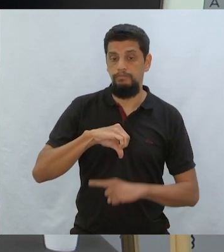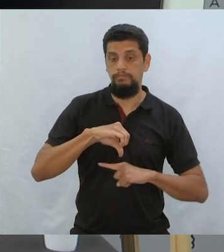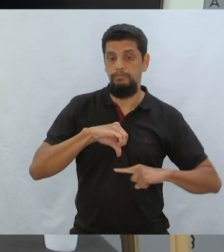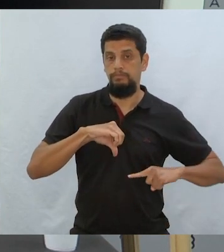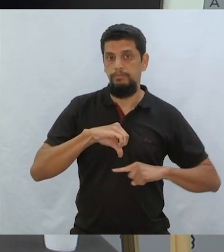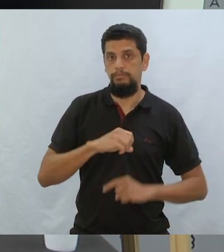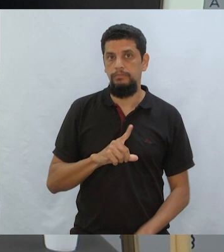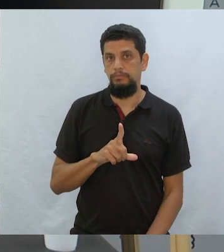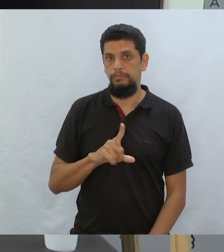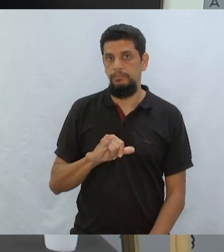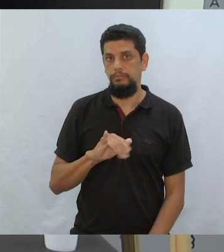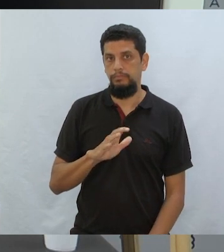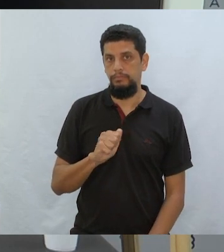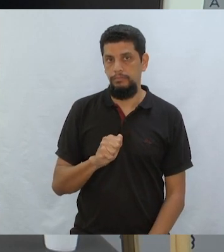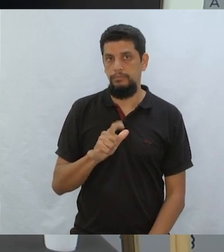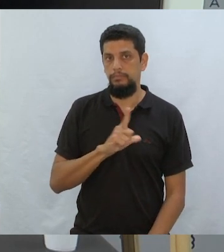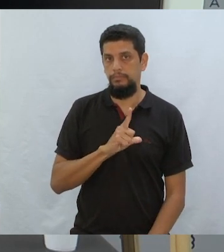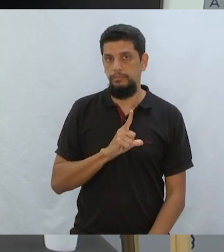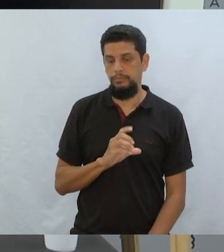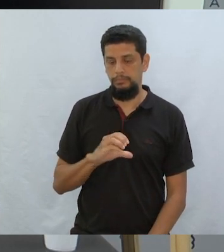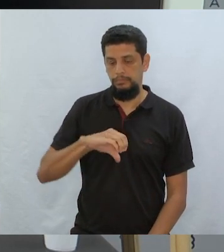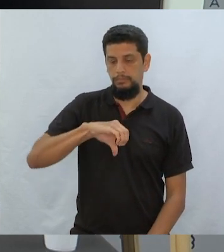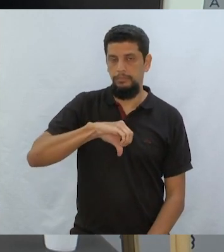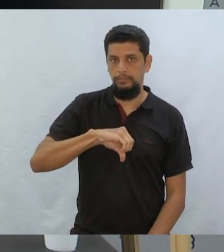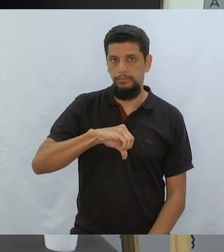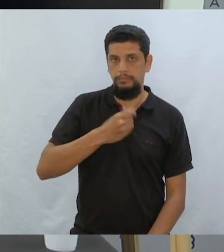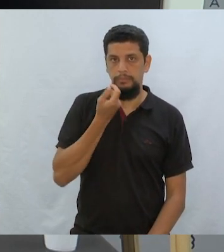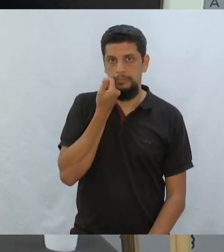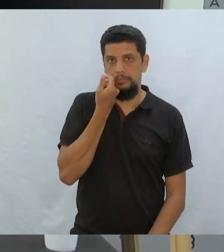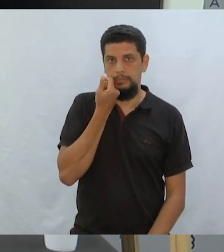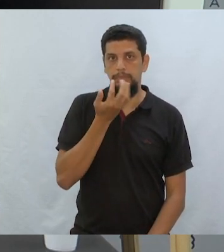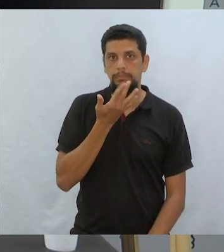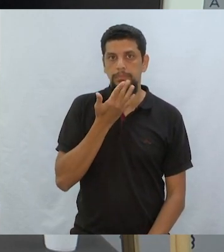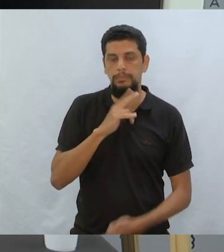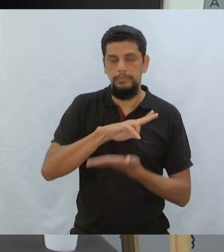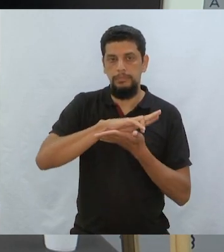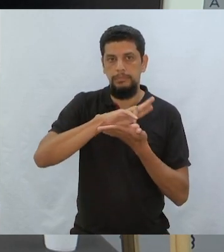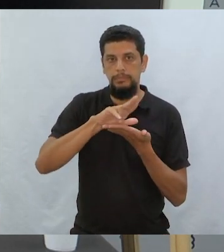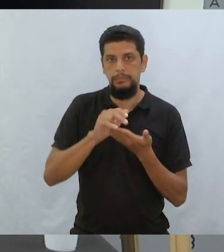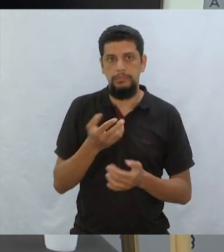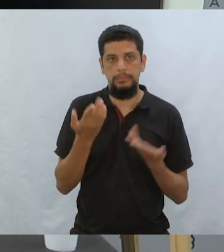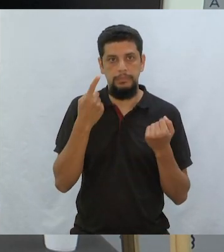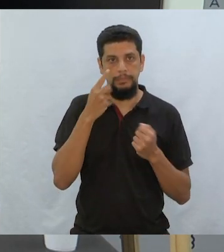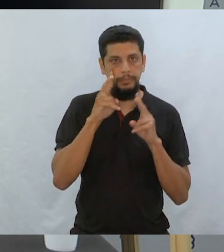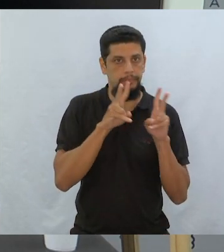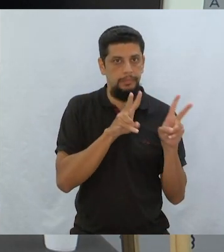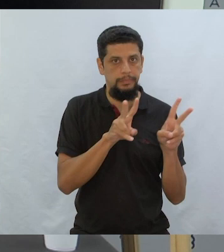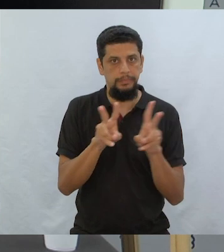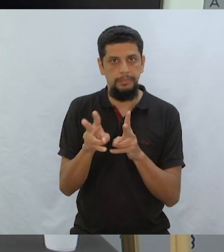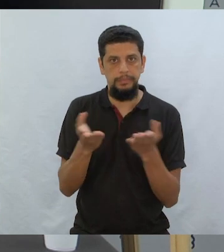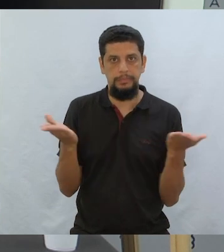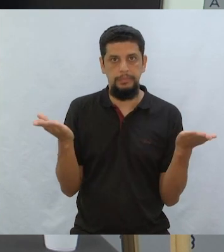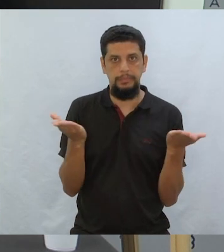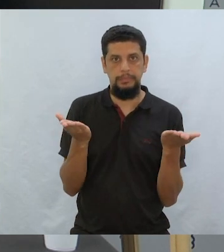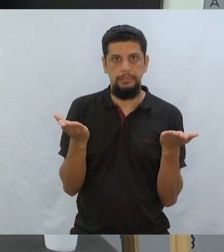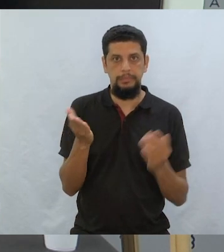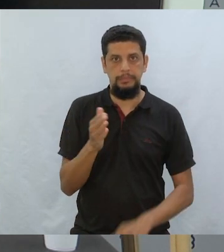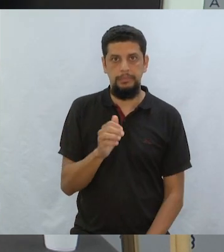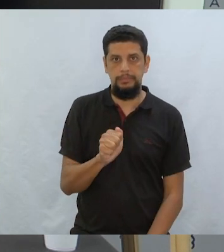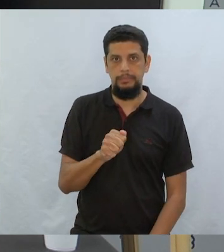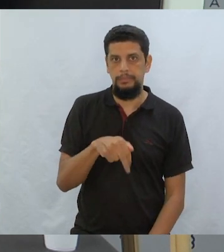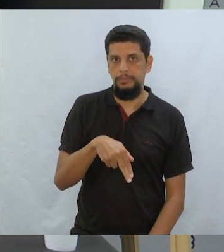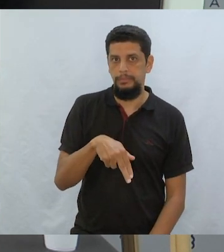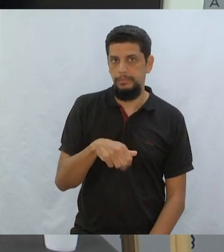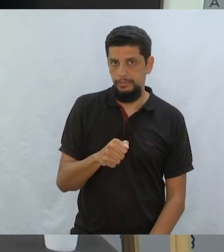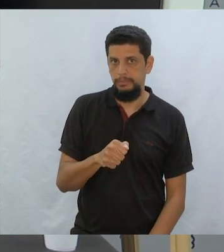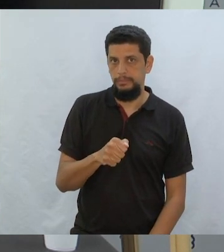1, 2, 3, 4, 5, 6, 7, 8, 9. Então, a Lia tem 9 lápis de cor no estojo dela. Agora, vamos ver a Ana. Vamos conferir